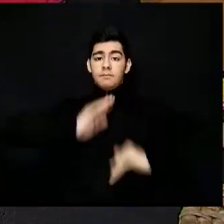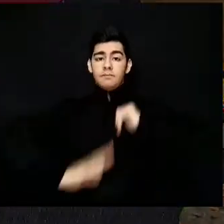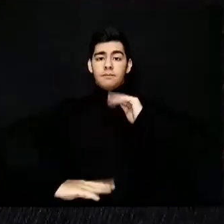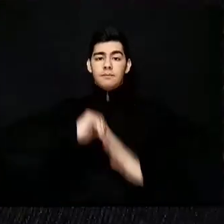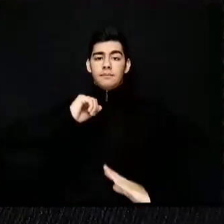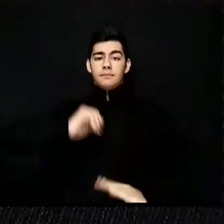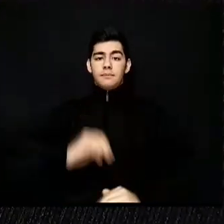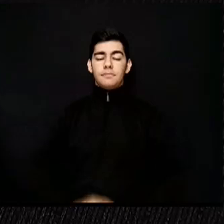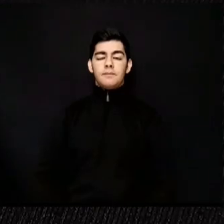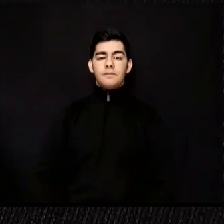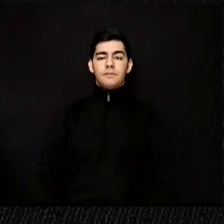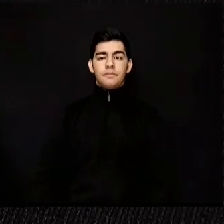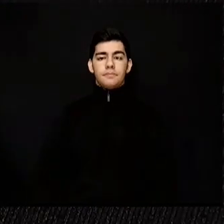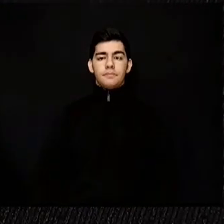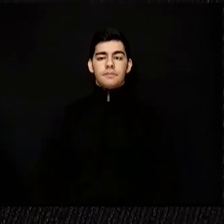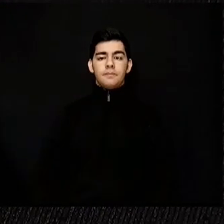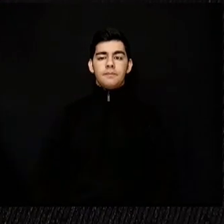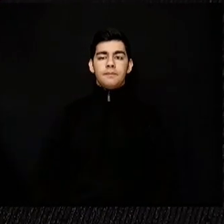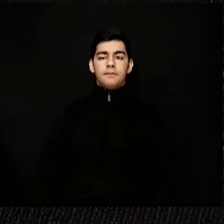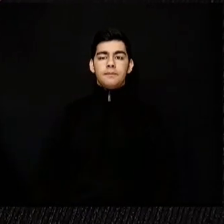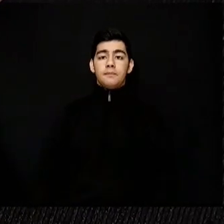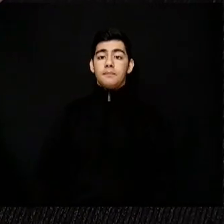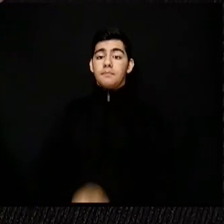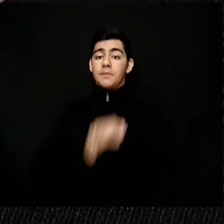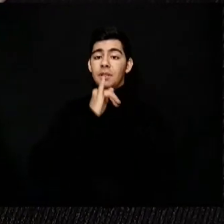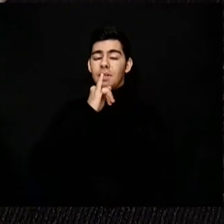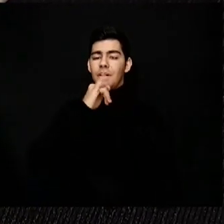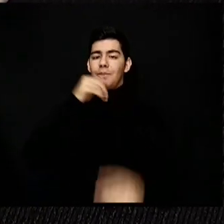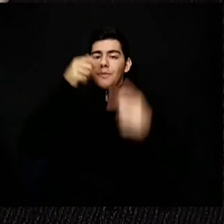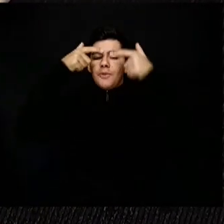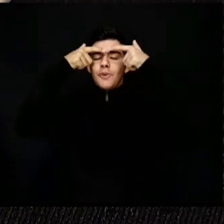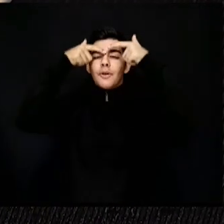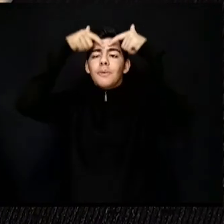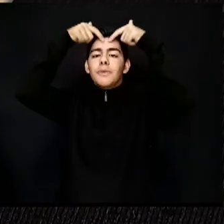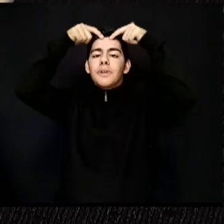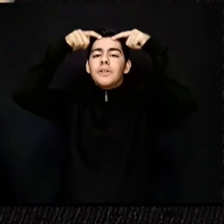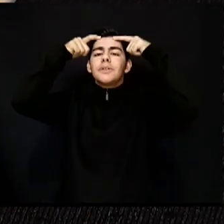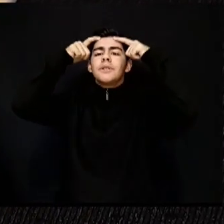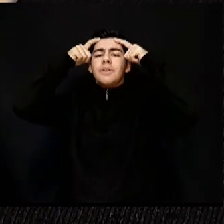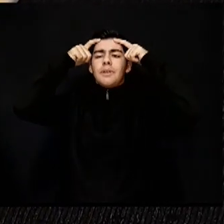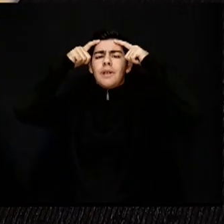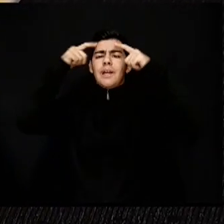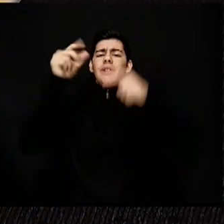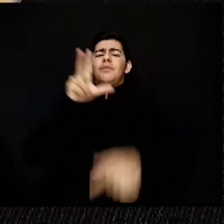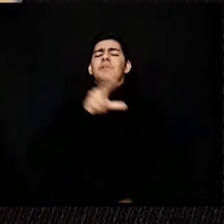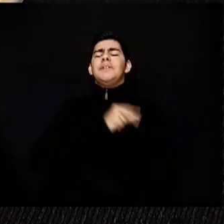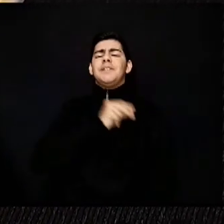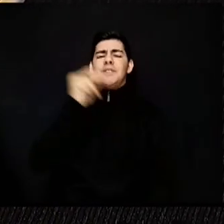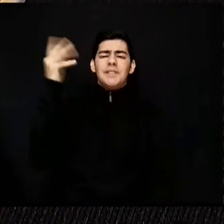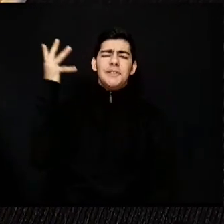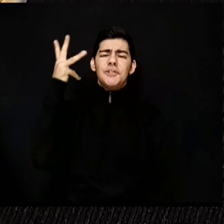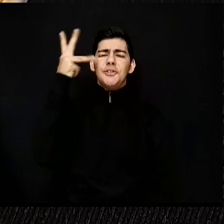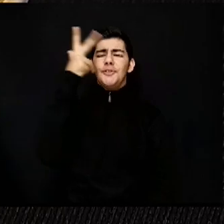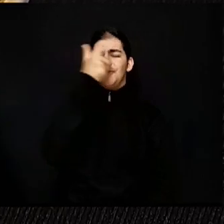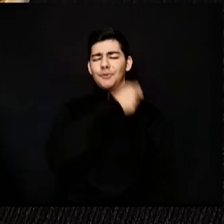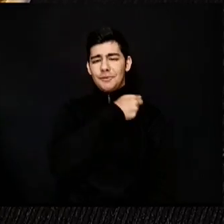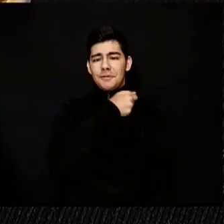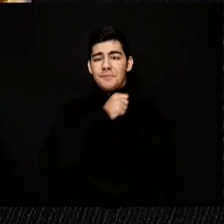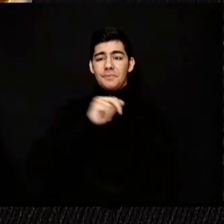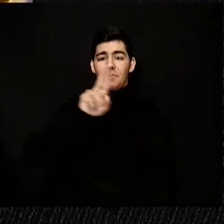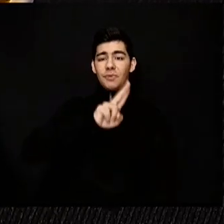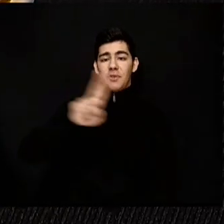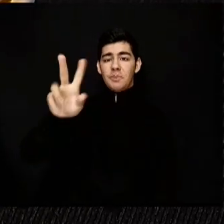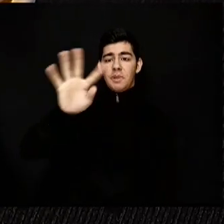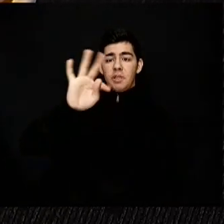Essa tiara, por exemplo, eu não conhecia, fiquei apaixonada. Sim. Tiara de luz. Isso, eu chamo ela de tiara diadema, que é